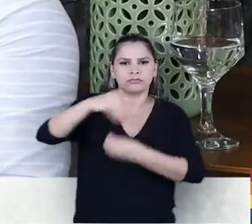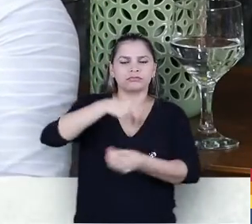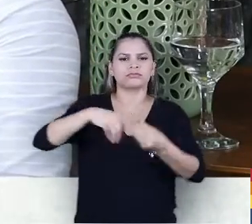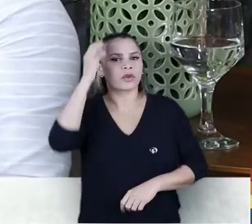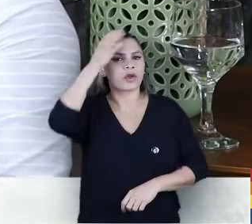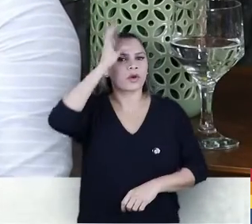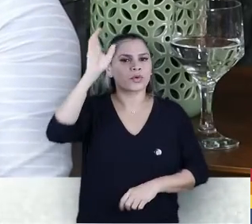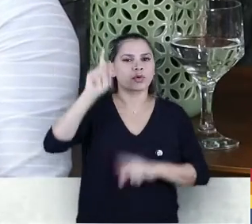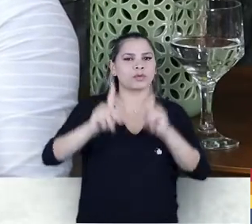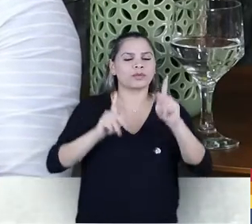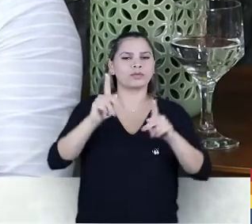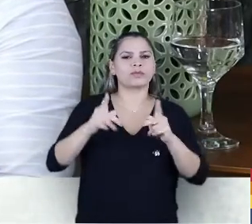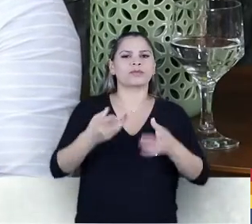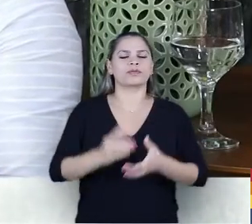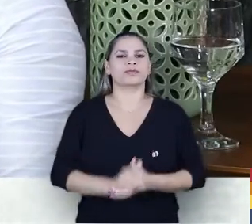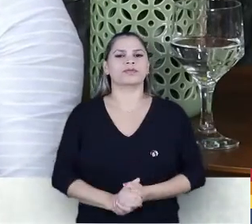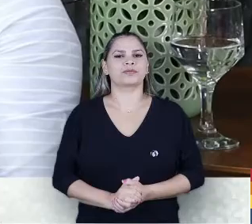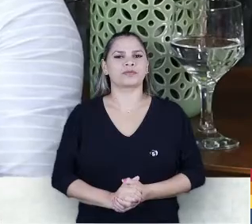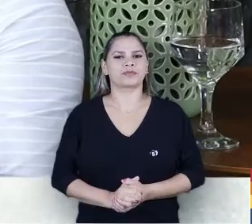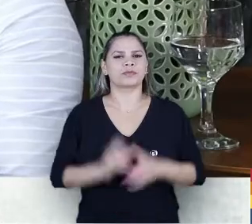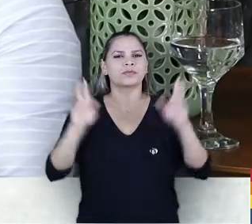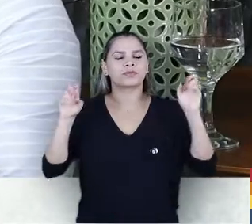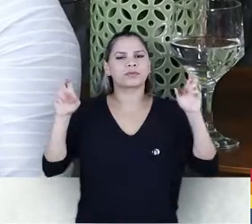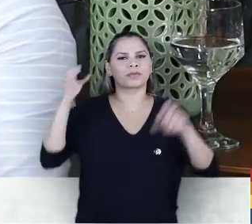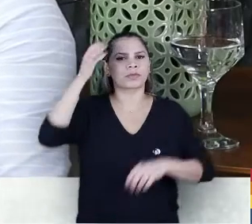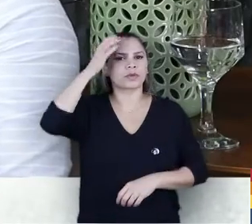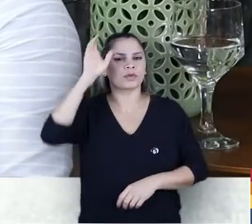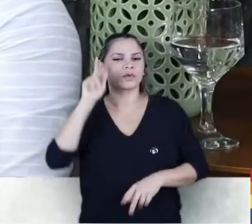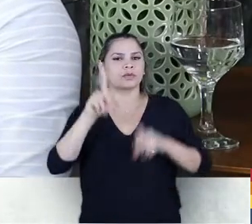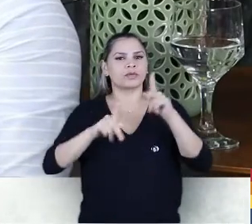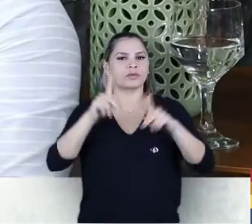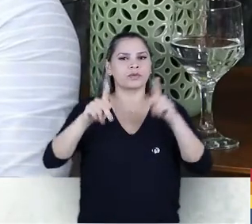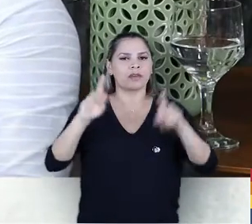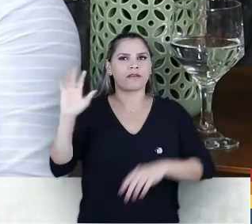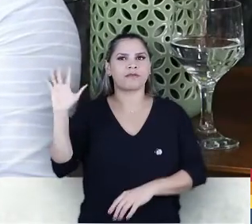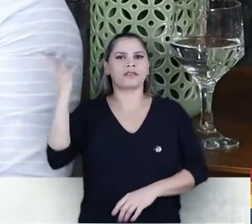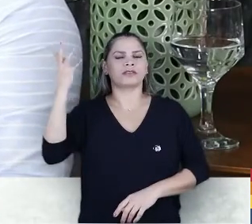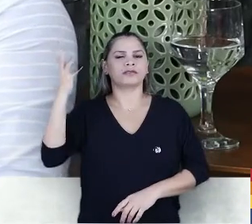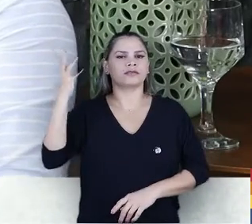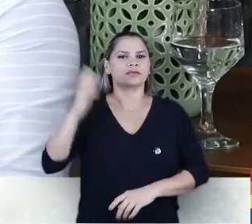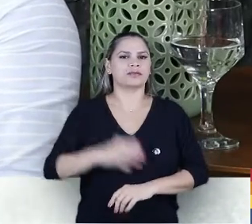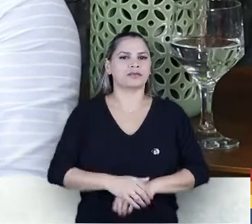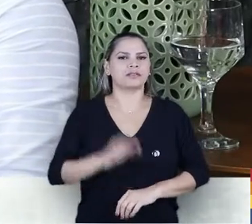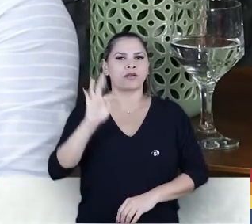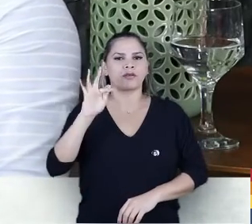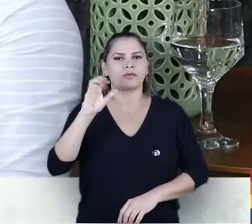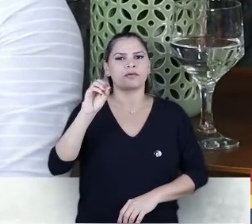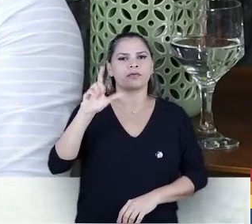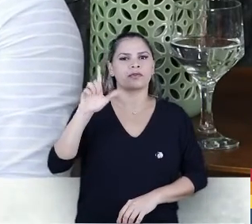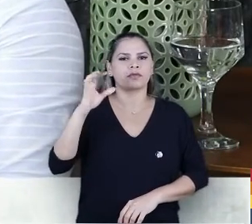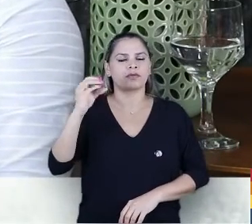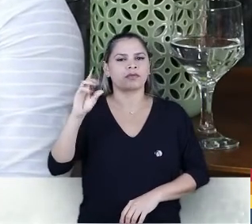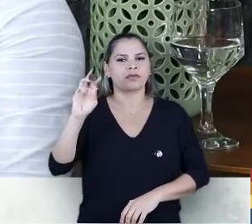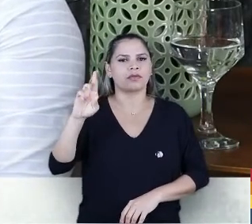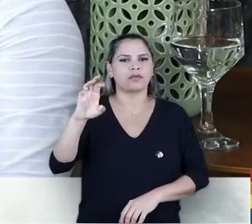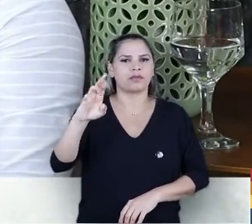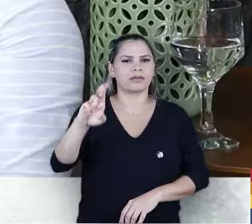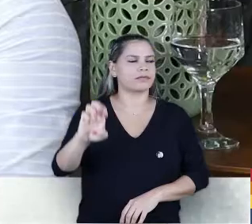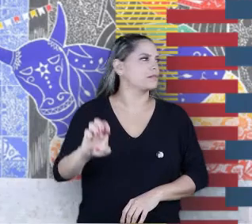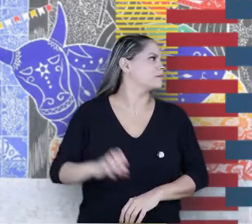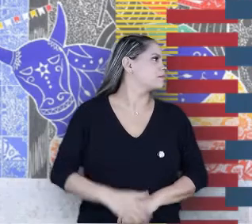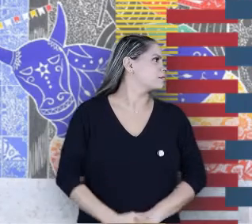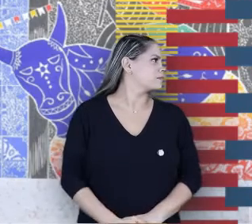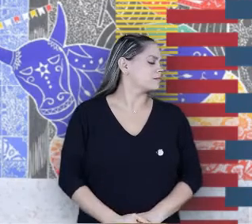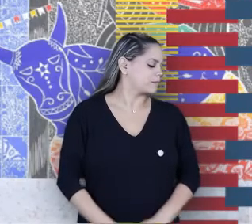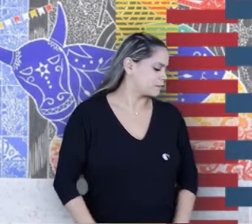abraça os conteúdos e as disciplinas. Então, o tema pensado foi a cultura popular.